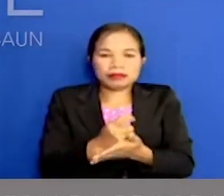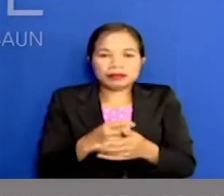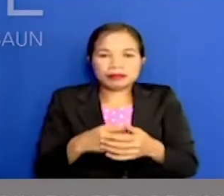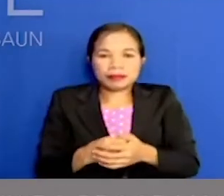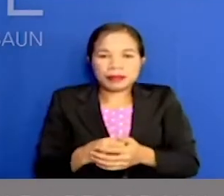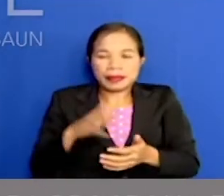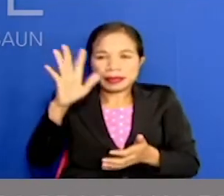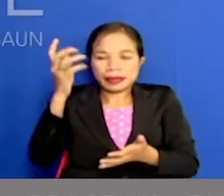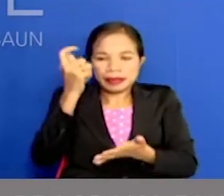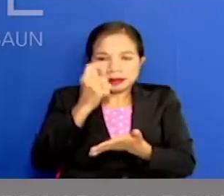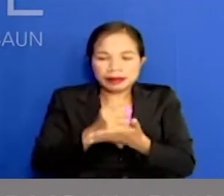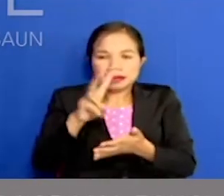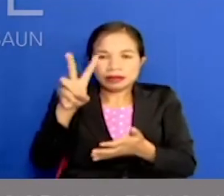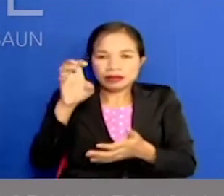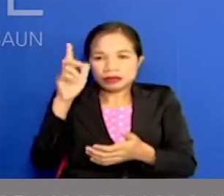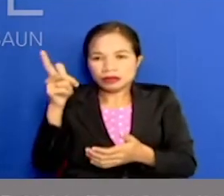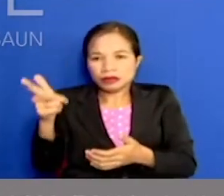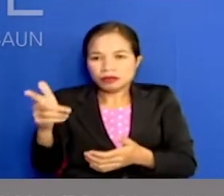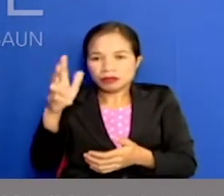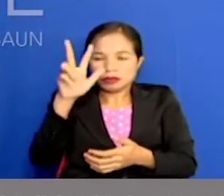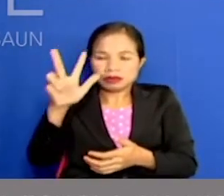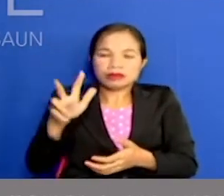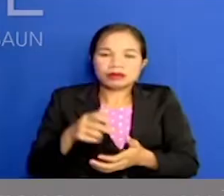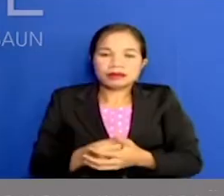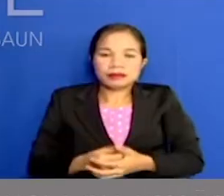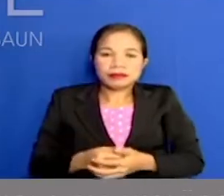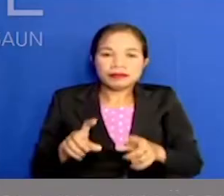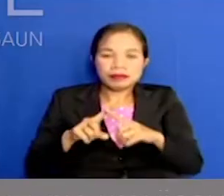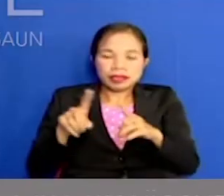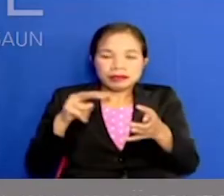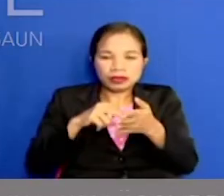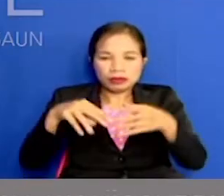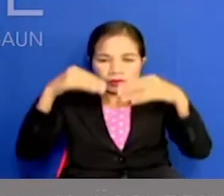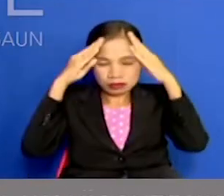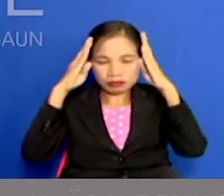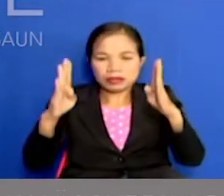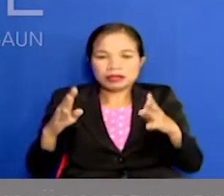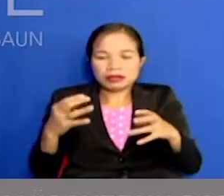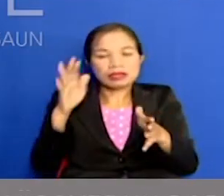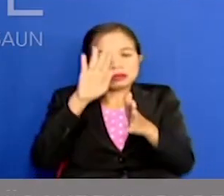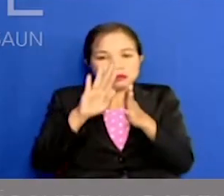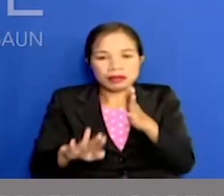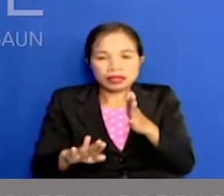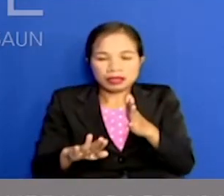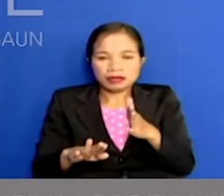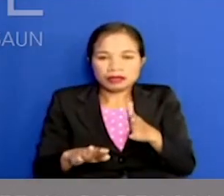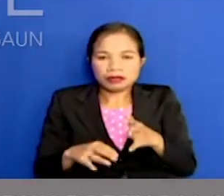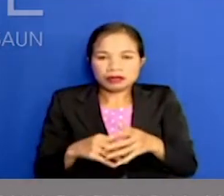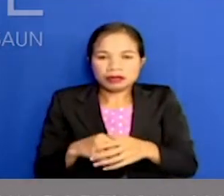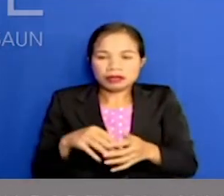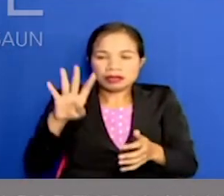rihung 5, atusrua ruanulu resing tolu. Maibé número professor contratado ne menos tia iha rihung